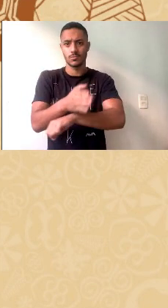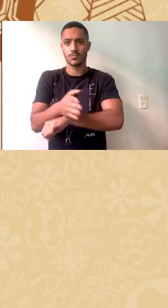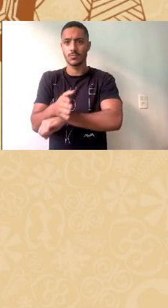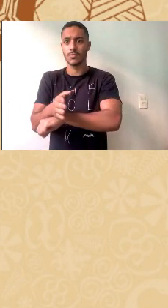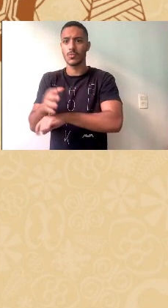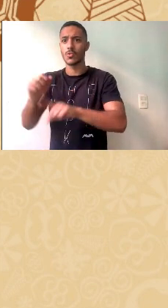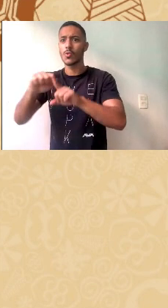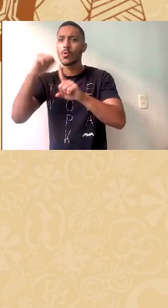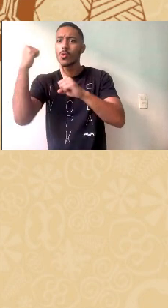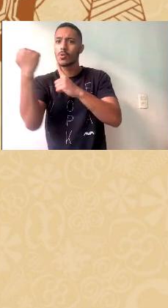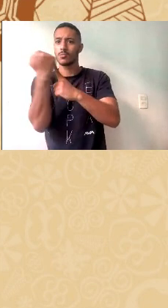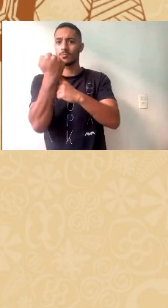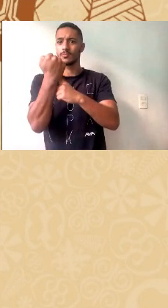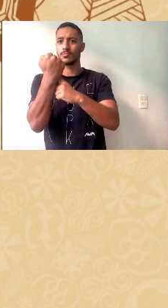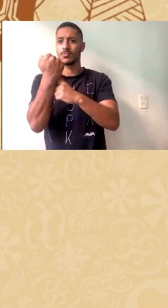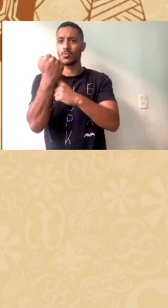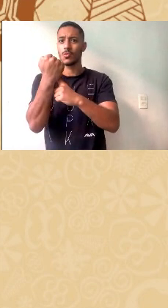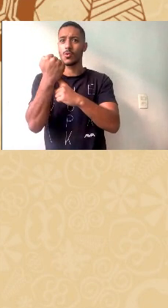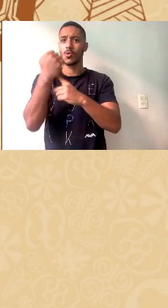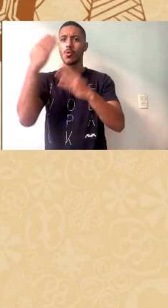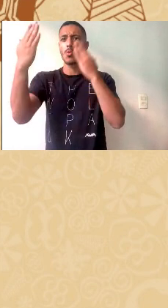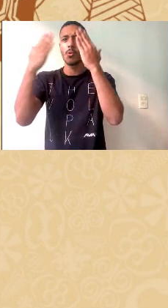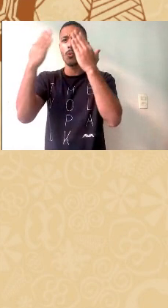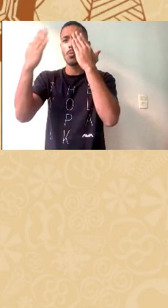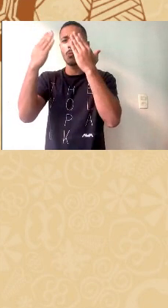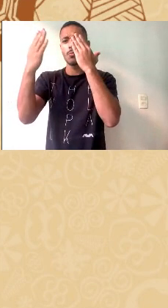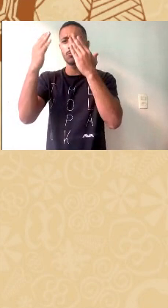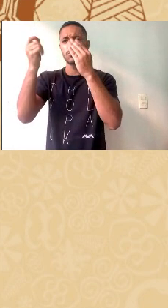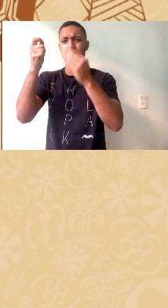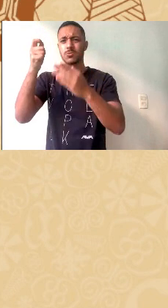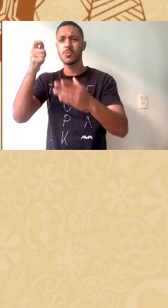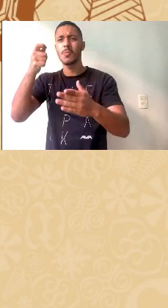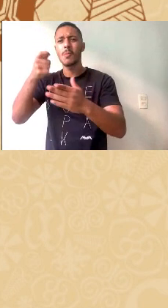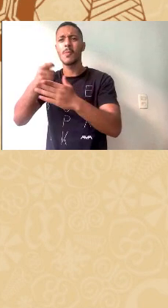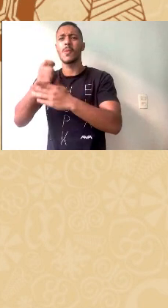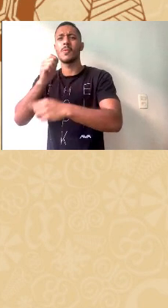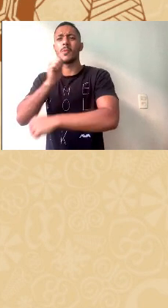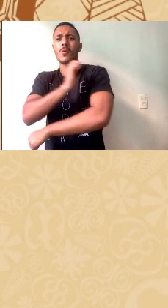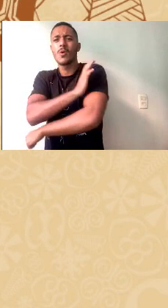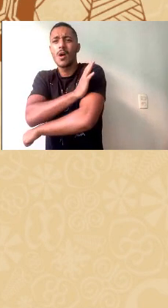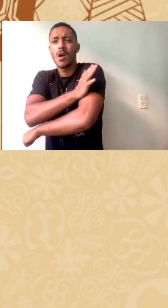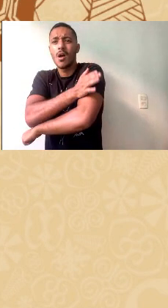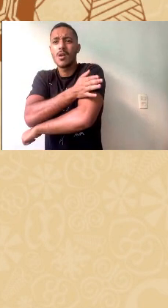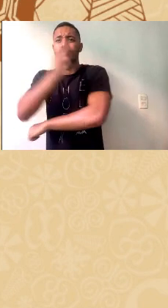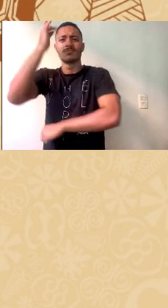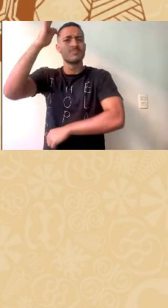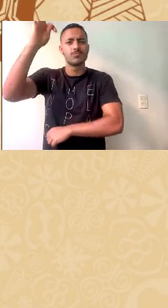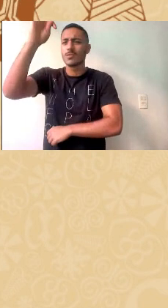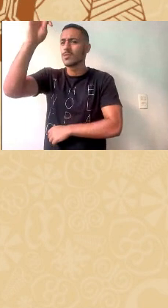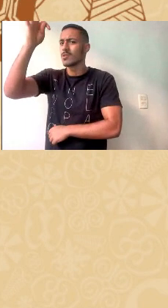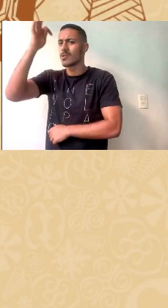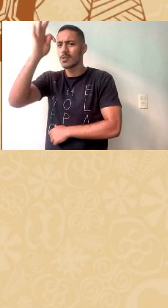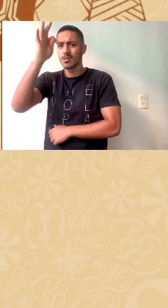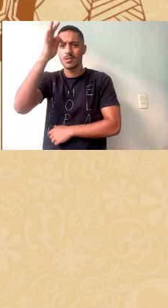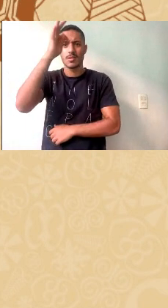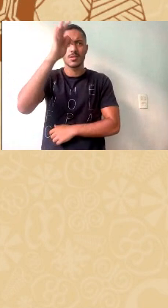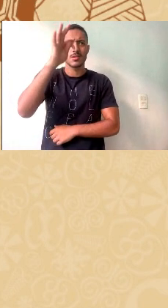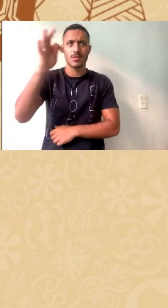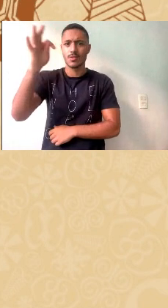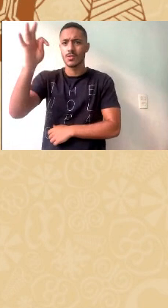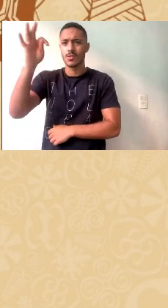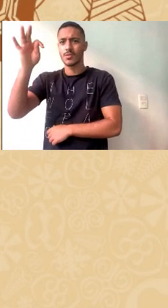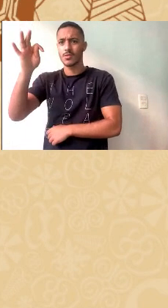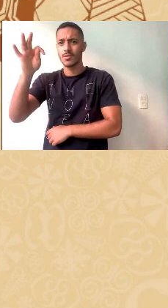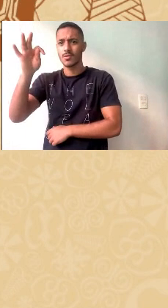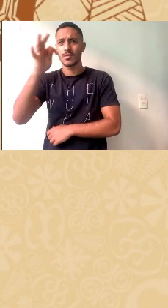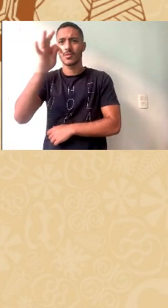um momento muito marcado pelo racismo científico, teorias e mais teorias, né, que foram criadas, inclusive a psicologia contribuiu